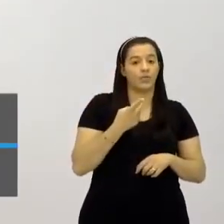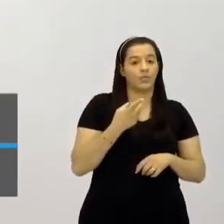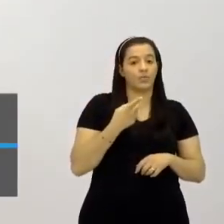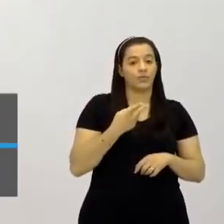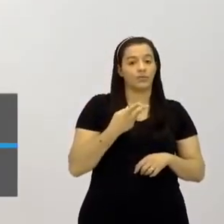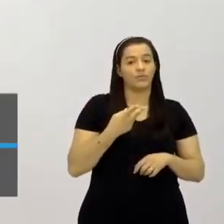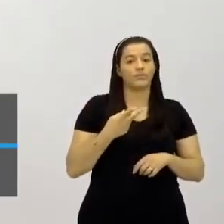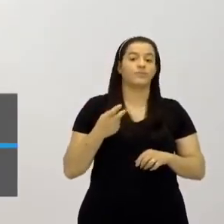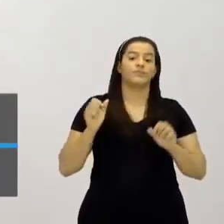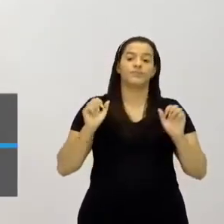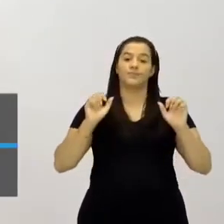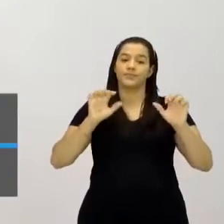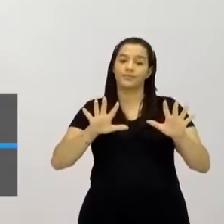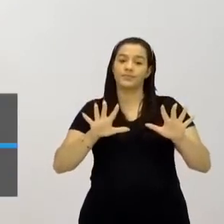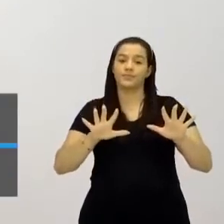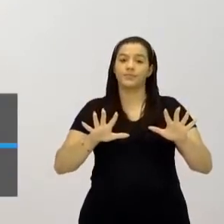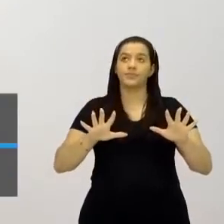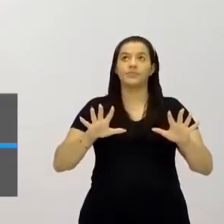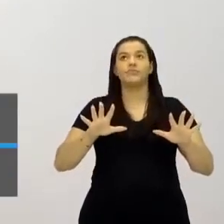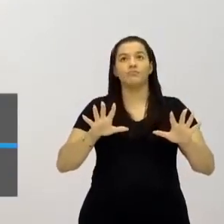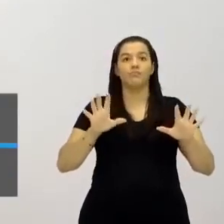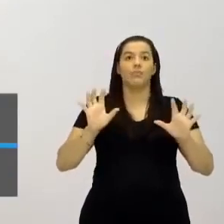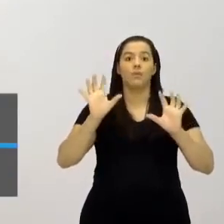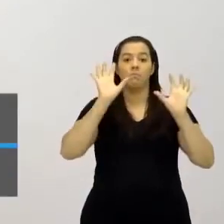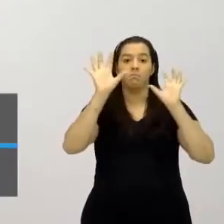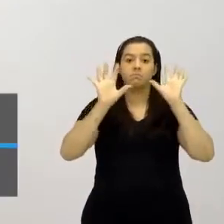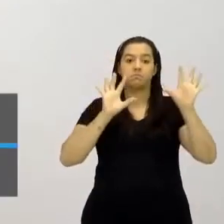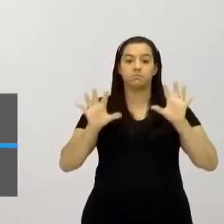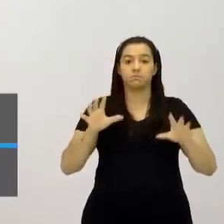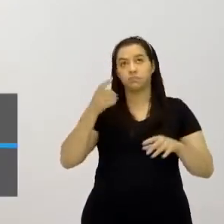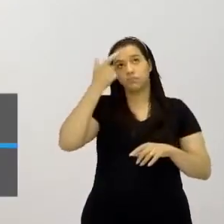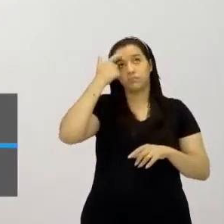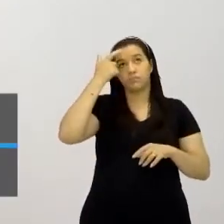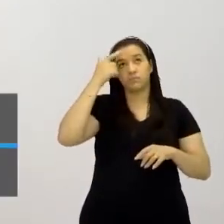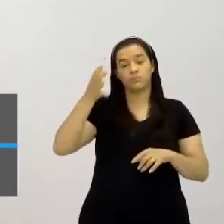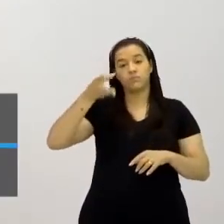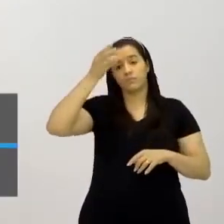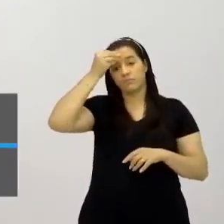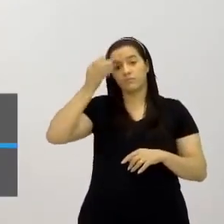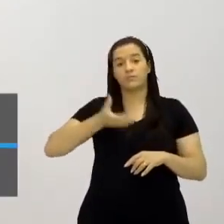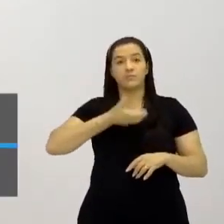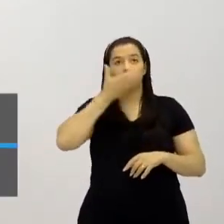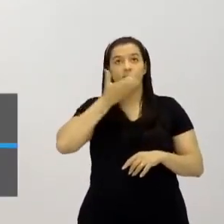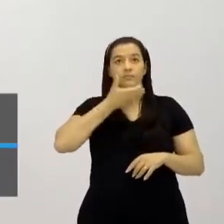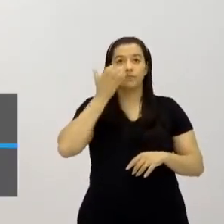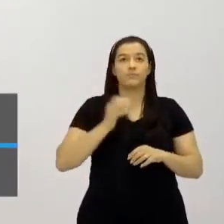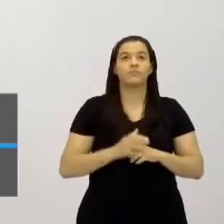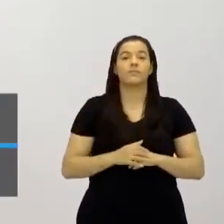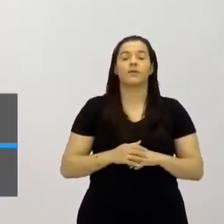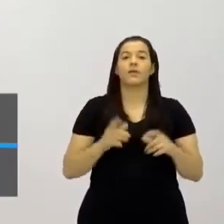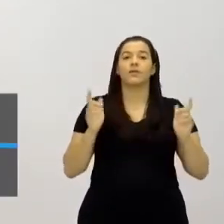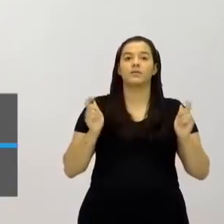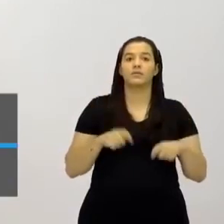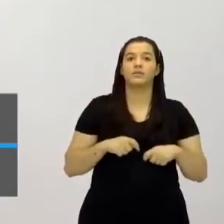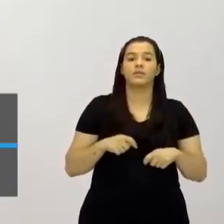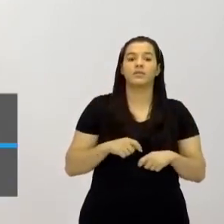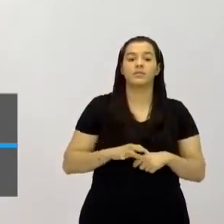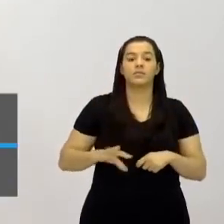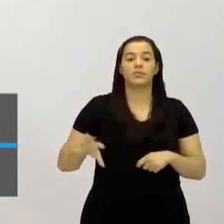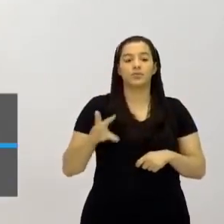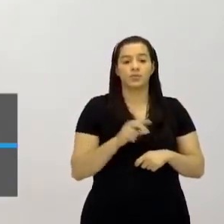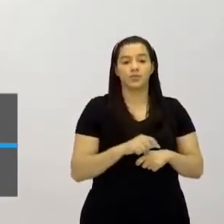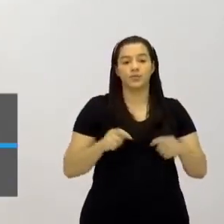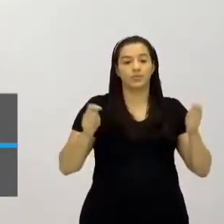vai enxergar essas 12 maçãs e você vai conseguir até contar na sua cabeça essas maçãs. E você pode representar essas 12 maçãs também